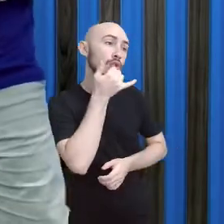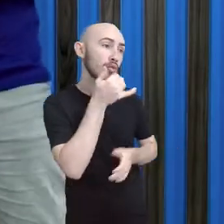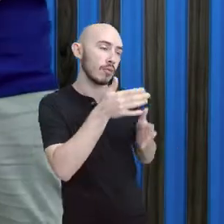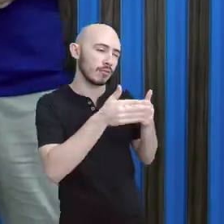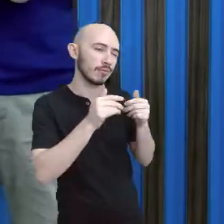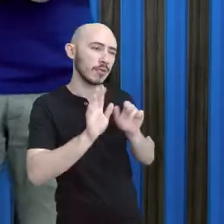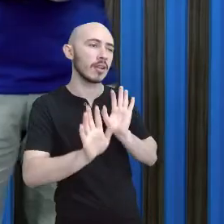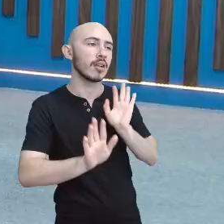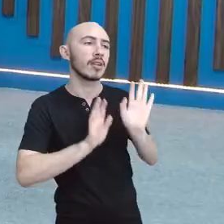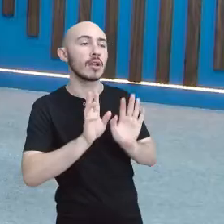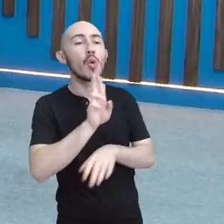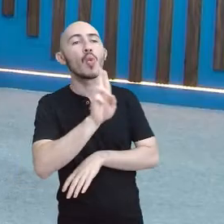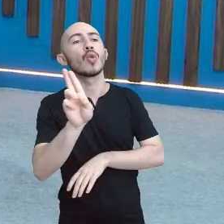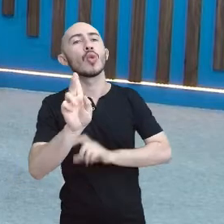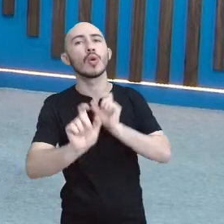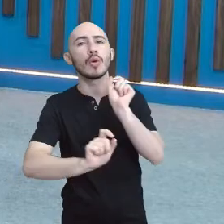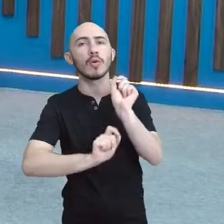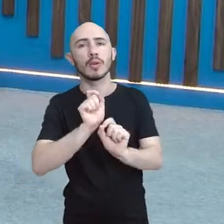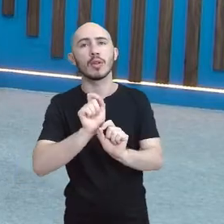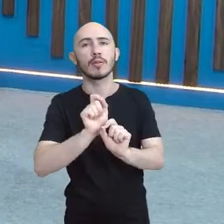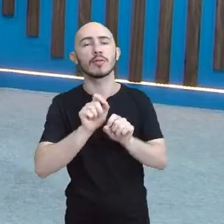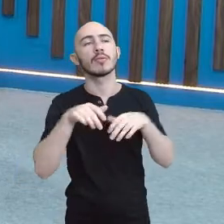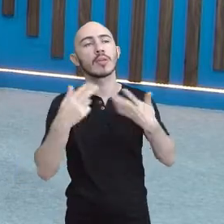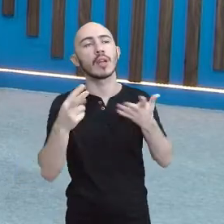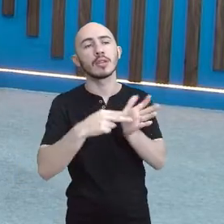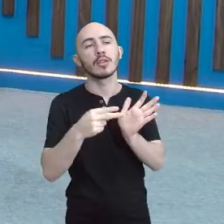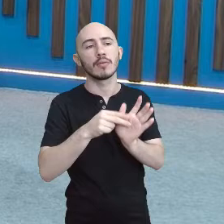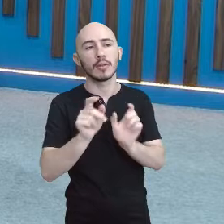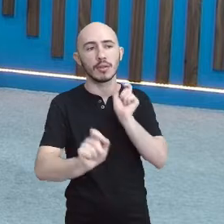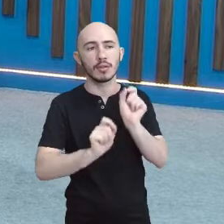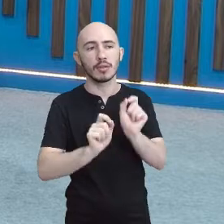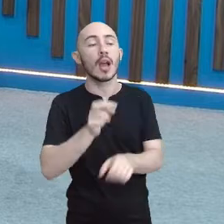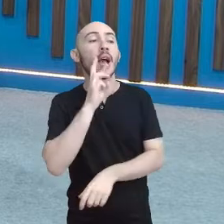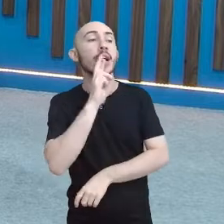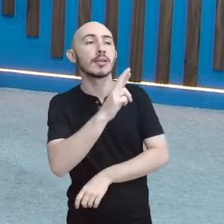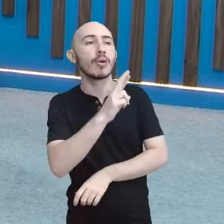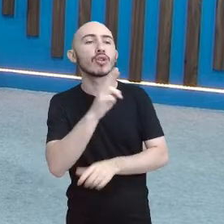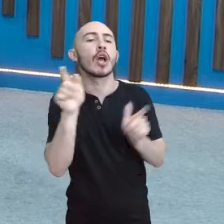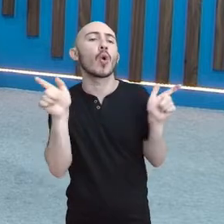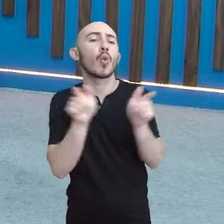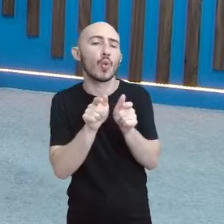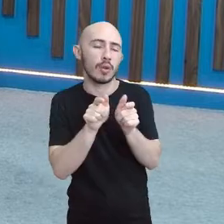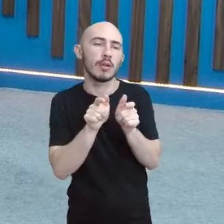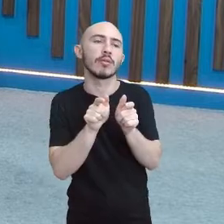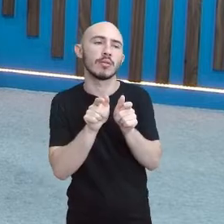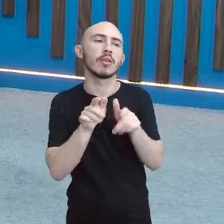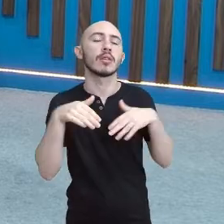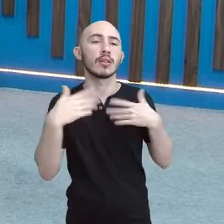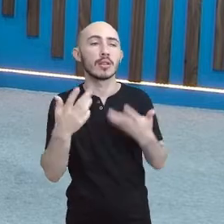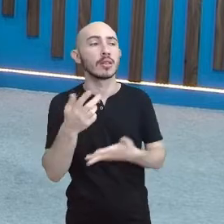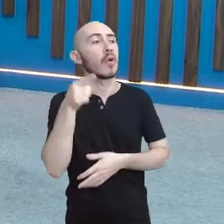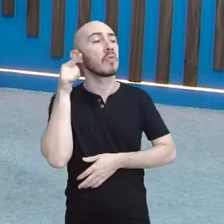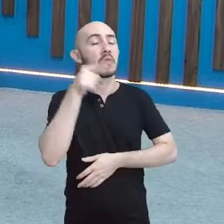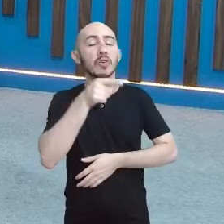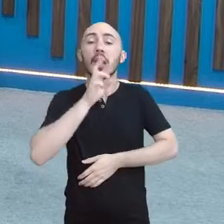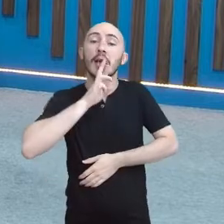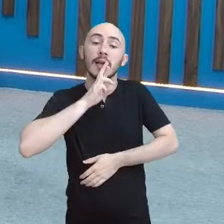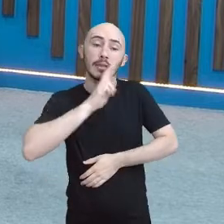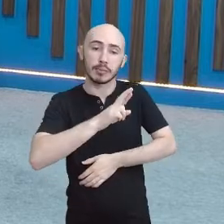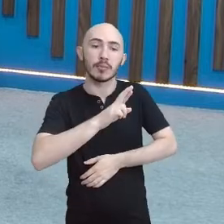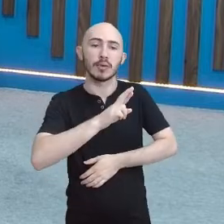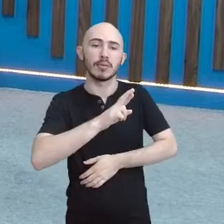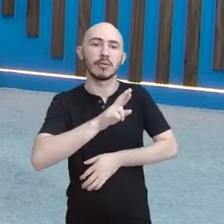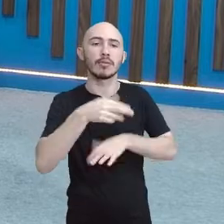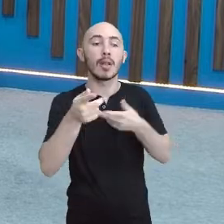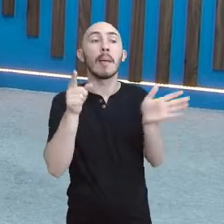é chamado, pessoal, de short answer, ou seja, é a resposta curta. Ou seja, é quando você dá uma resposta, é quando